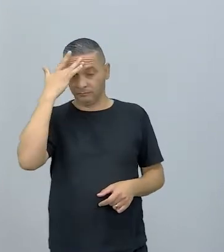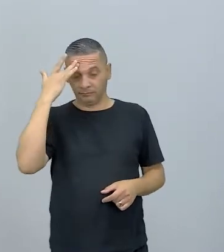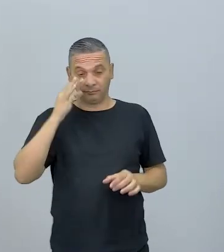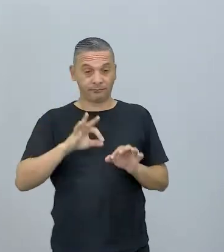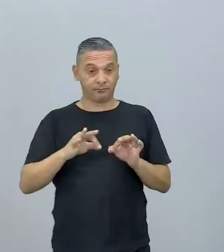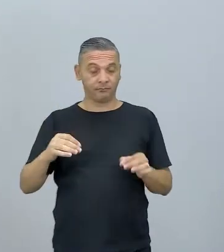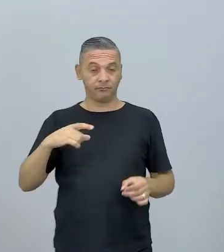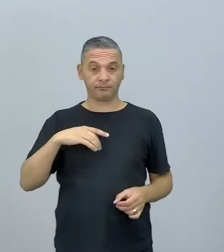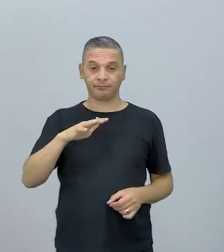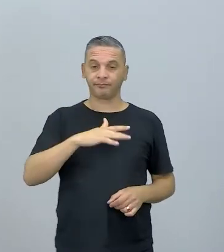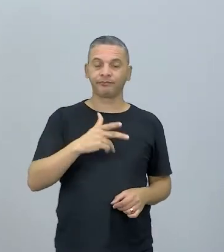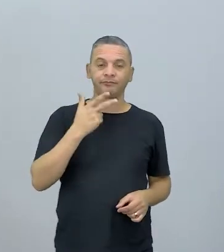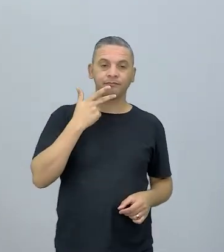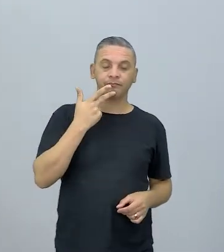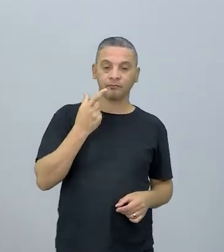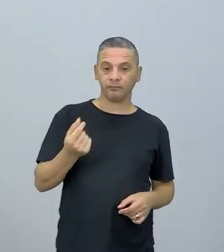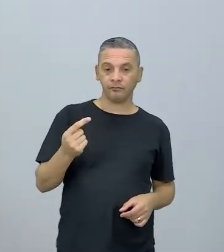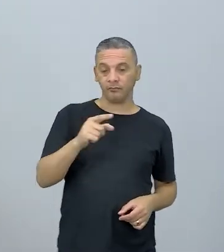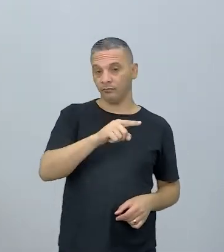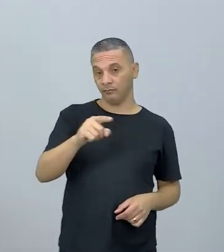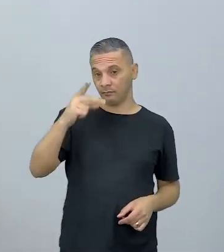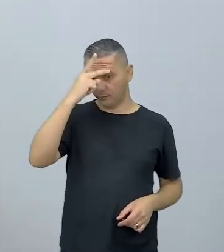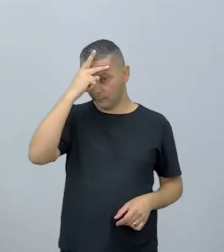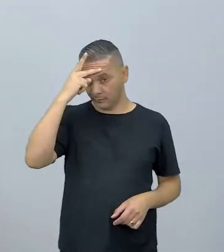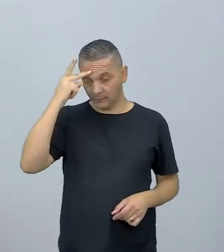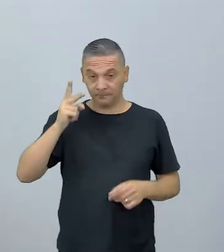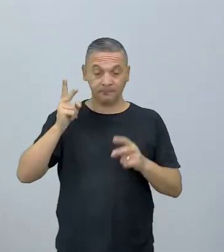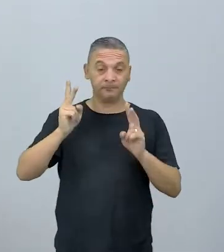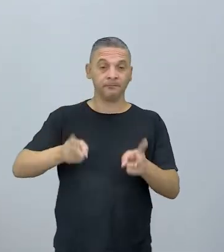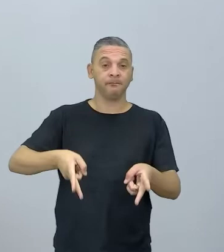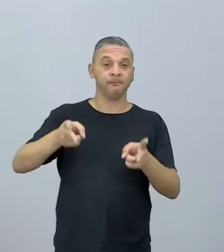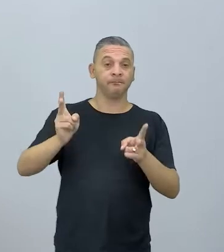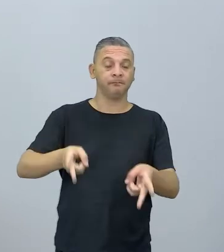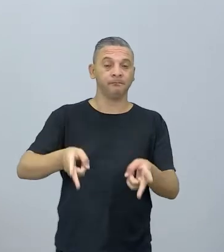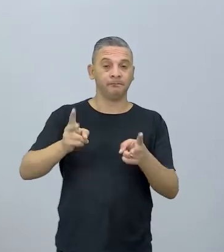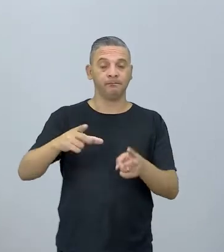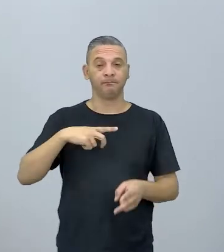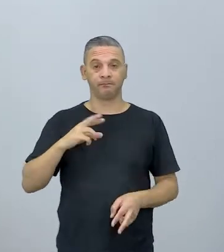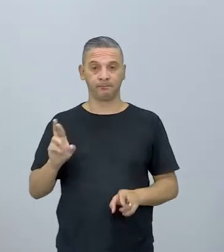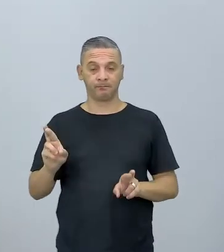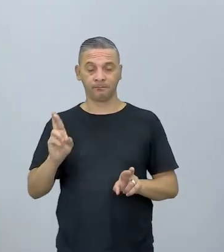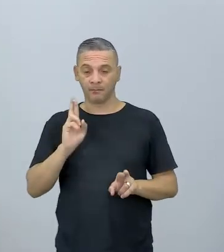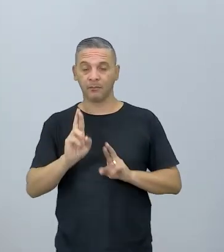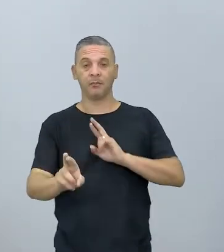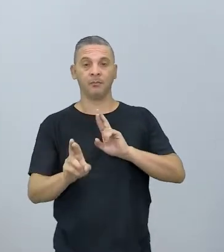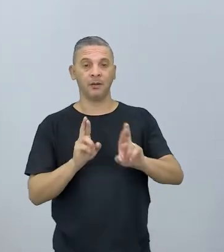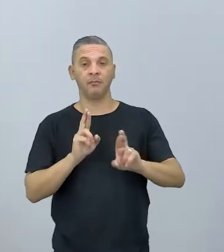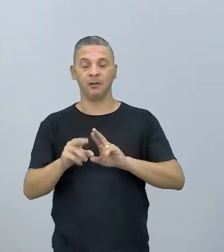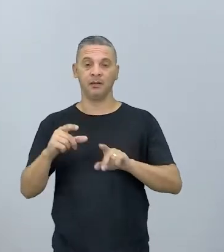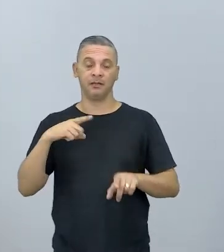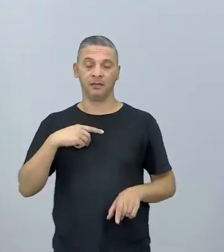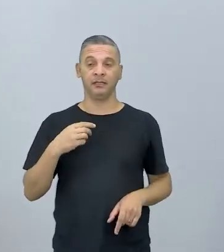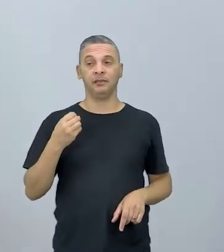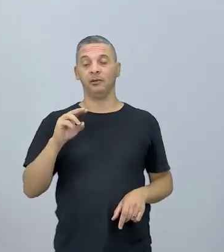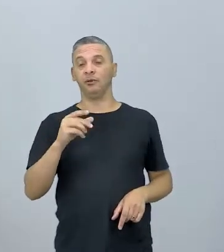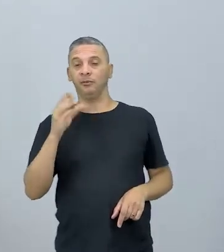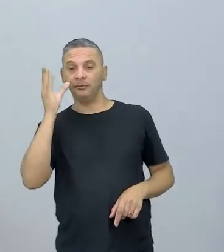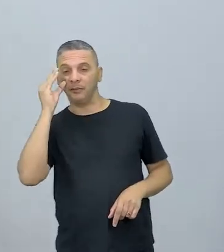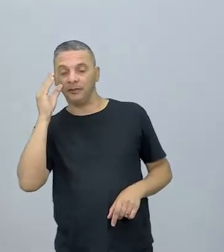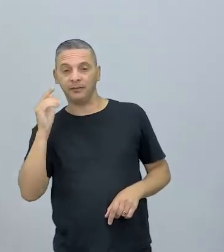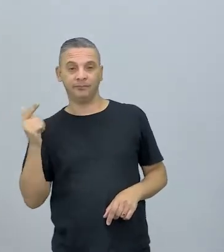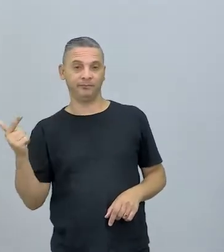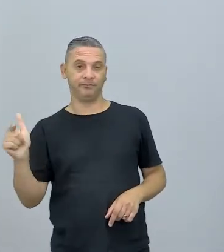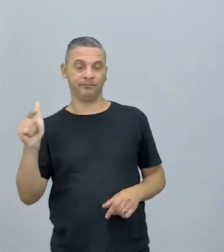mas um dinheirinho básico para elas continuarem lá, indo responder, porque senão elas não iam ter interesse